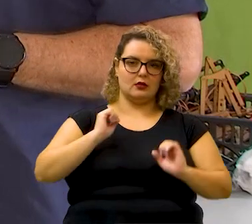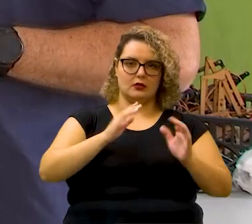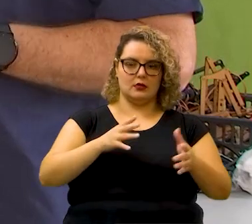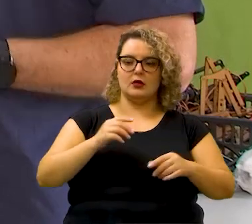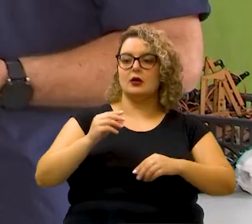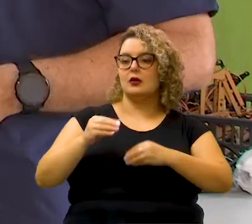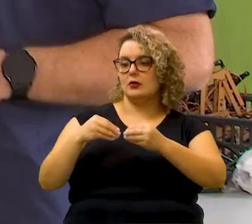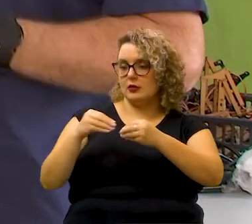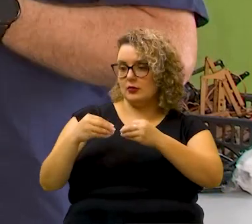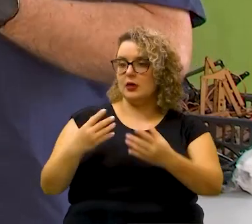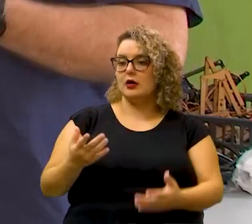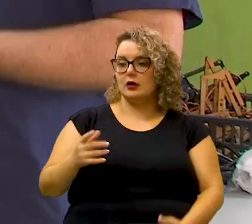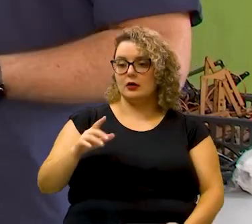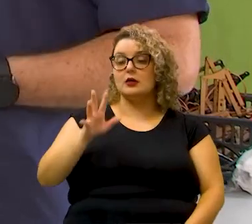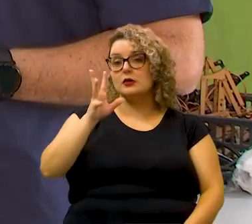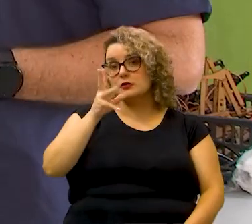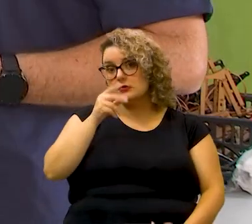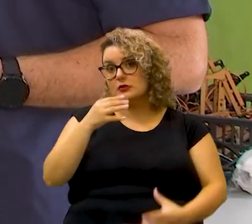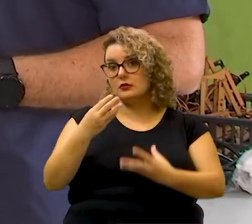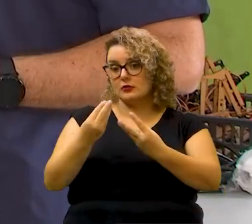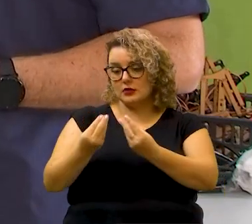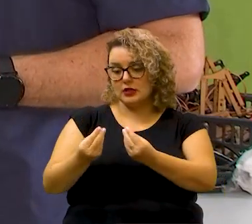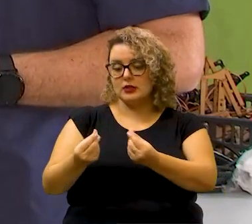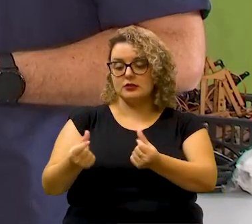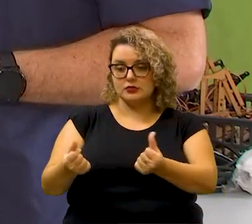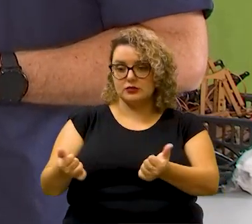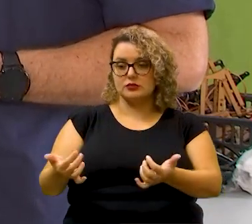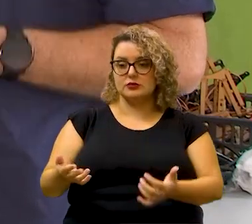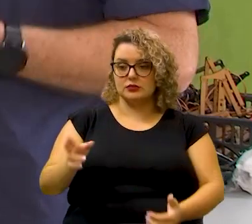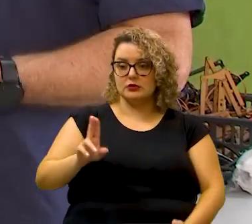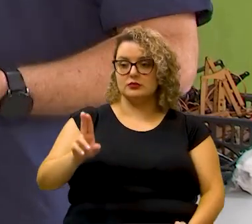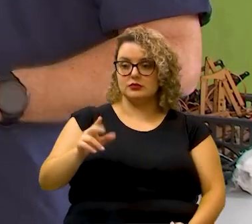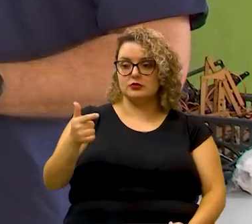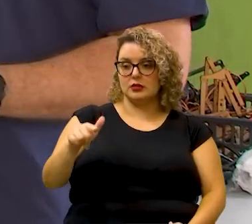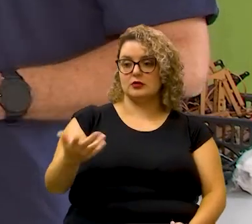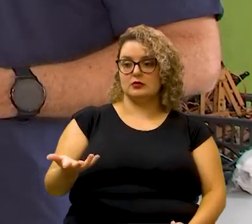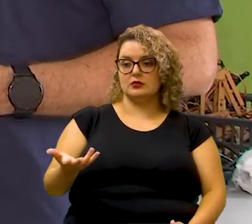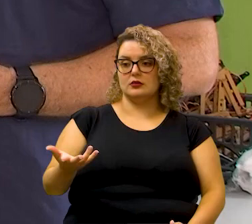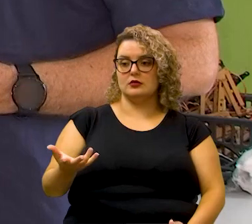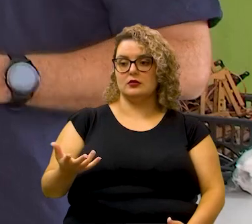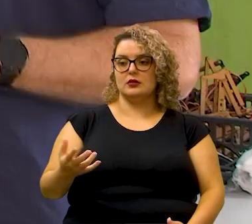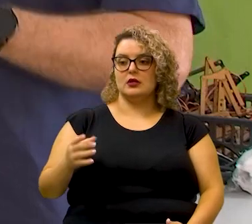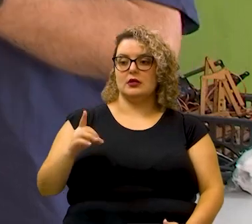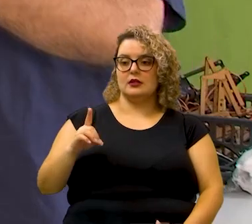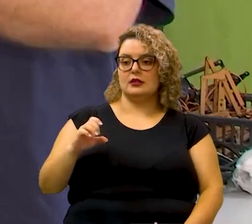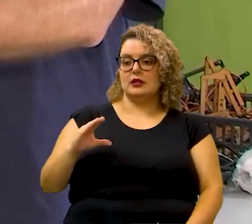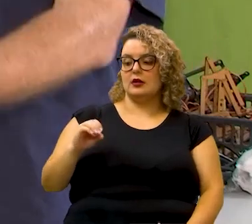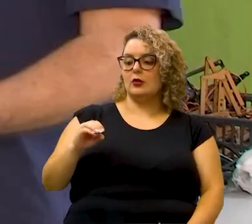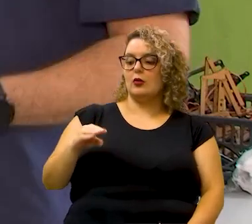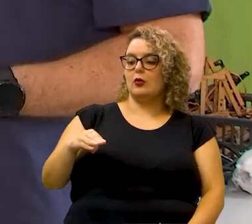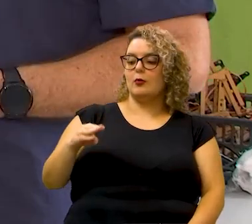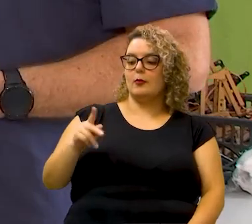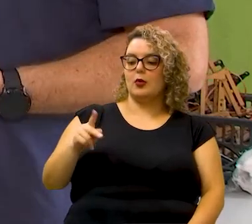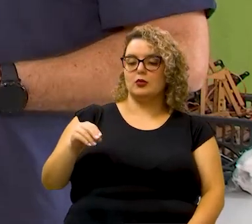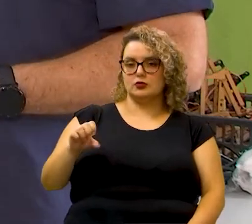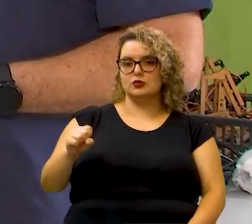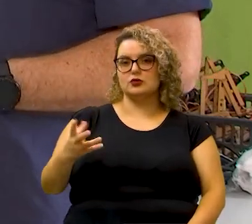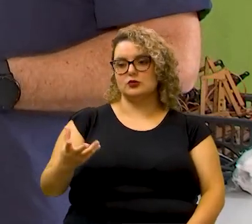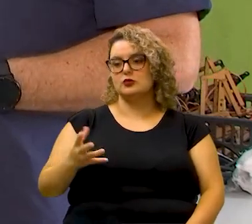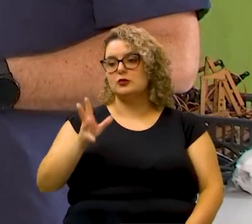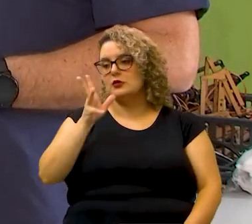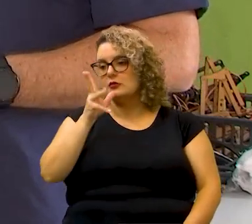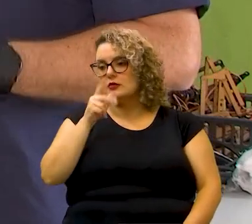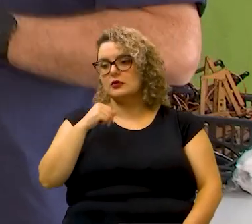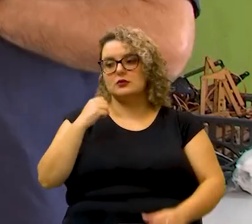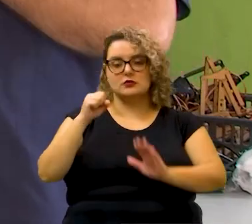E isso é material plástico. O plástico é um produto que demora para ser reutilizado, né? Então, ele demora para ser absorvido pelo meio